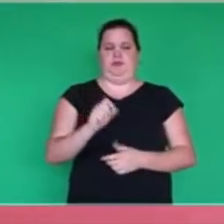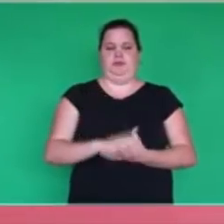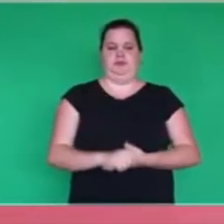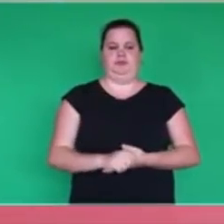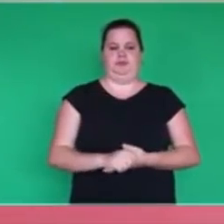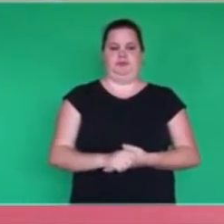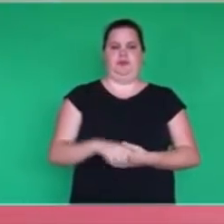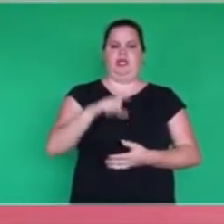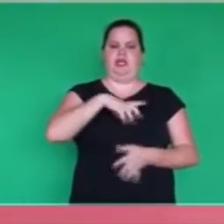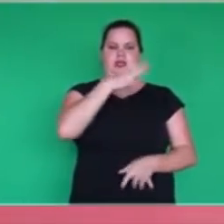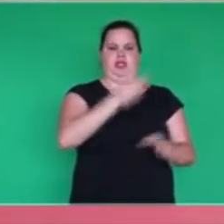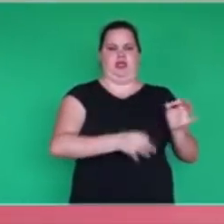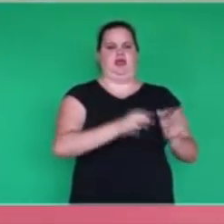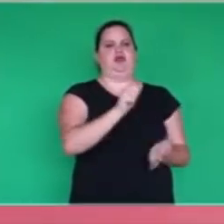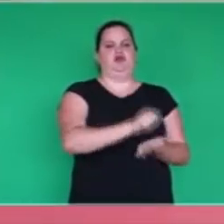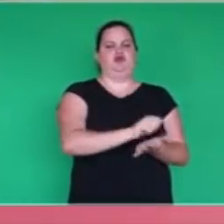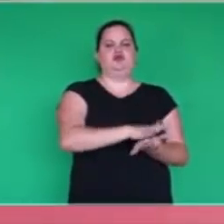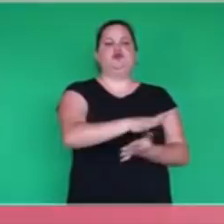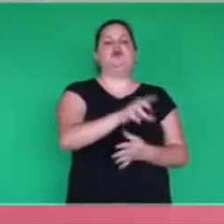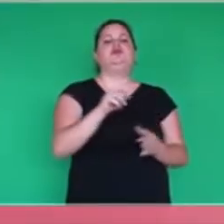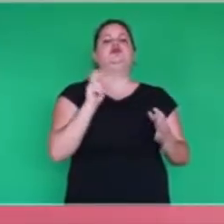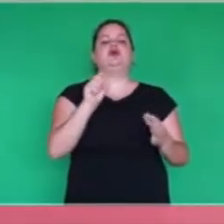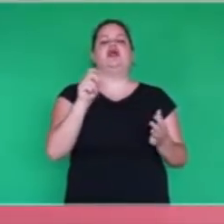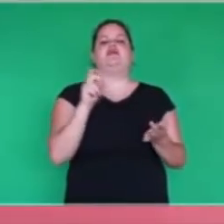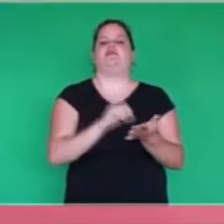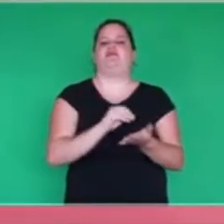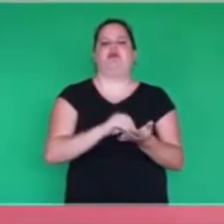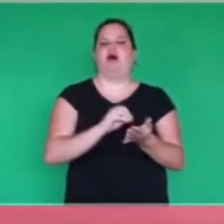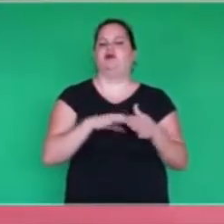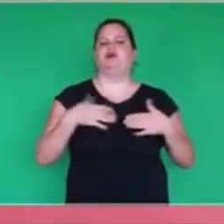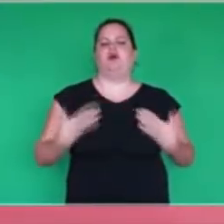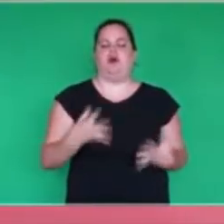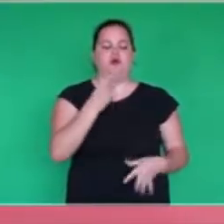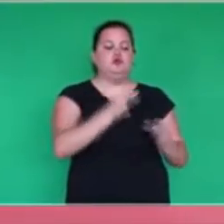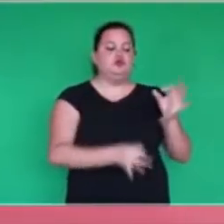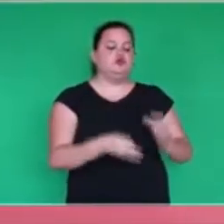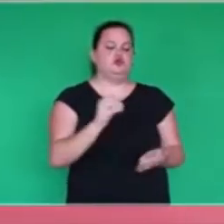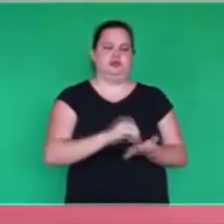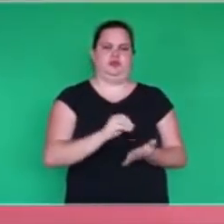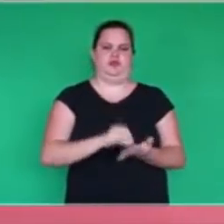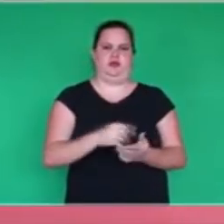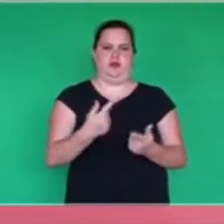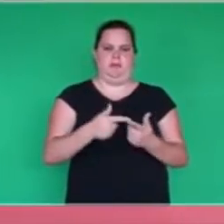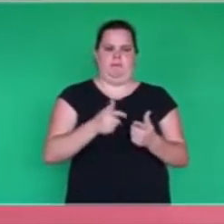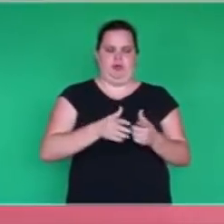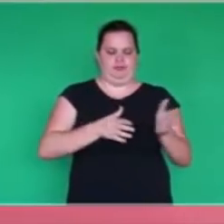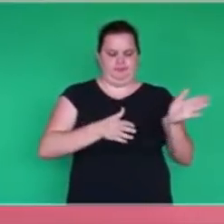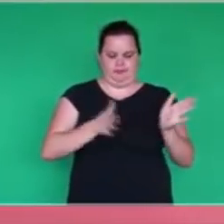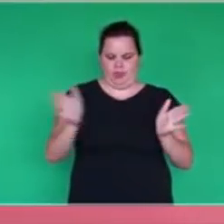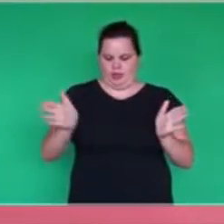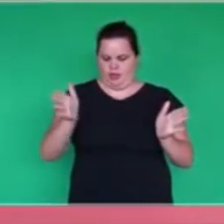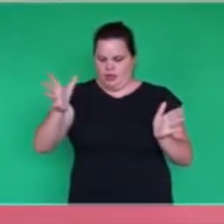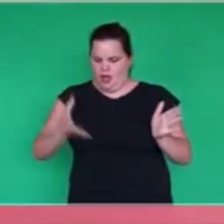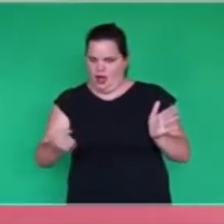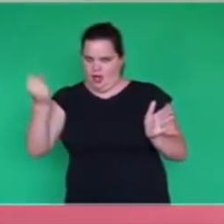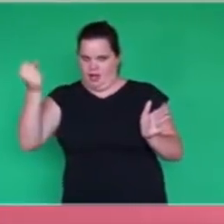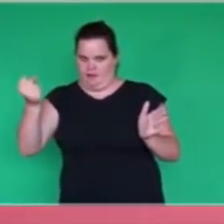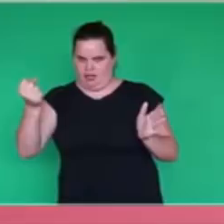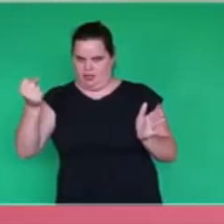que juízo agora fica faltando entre o arrebatamento da igreja e